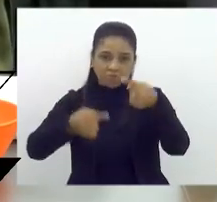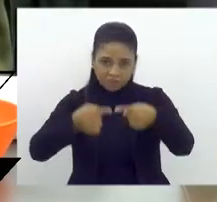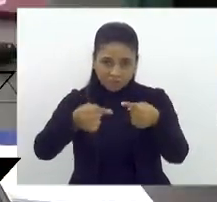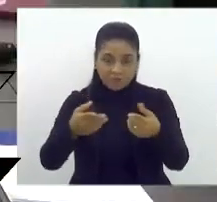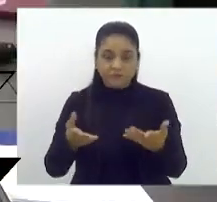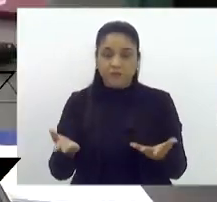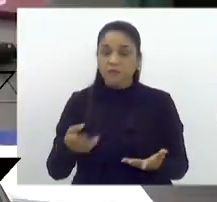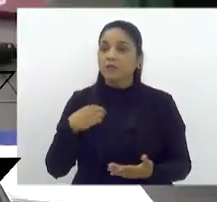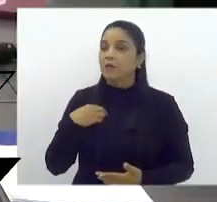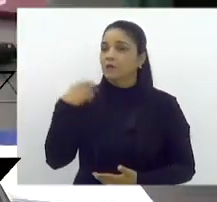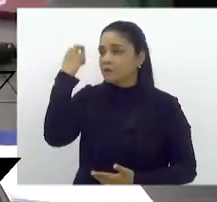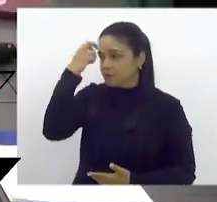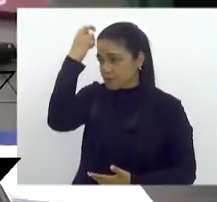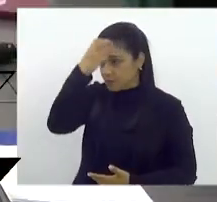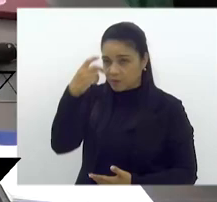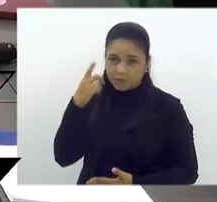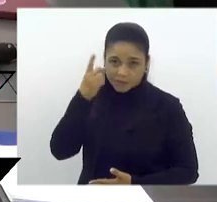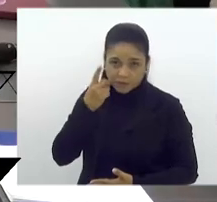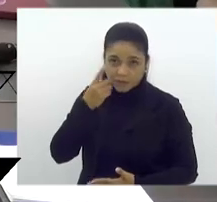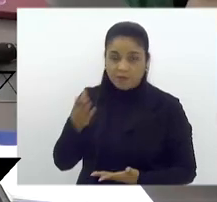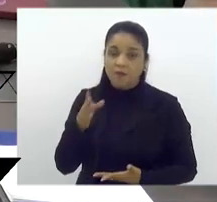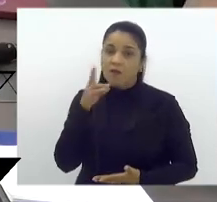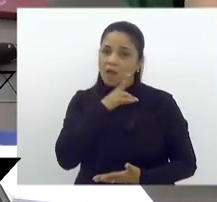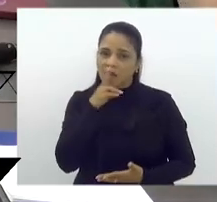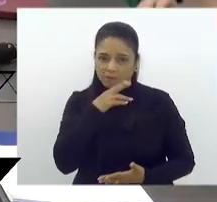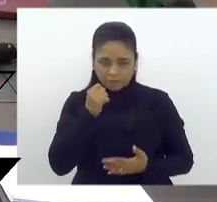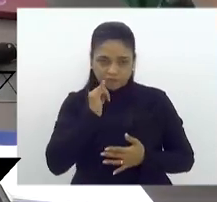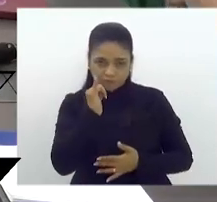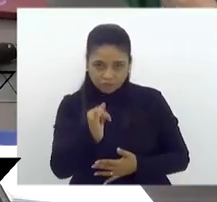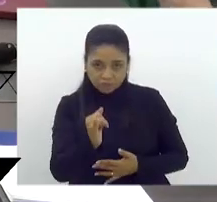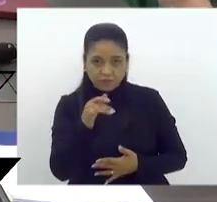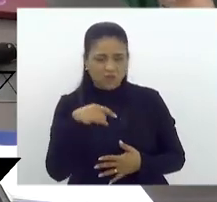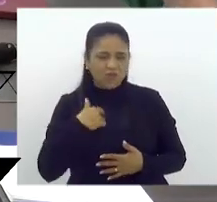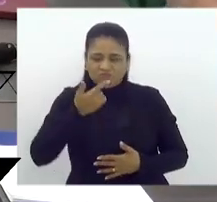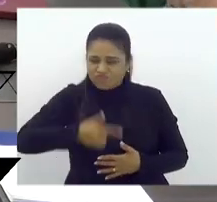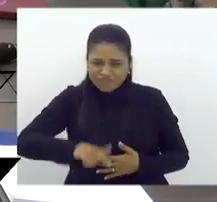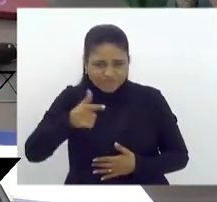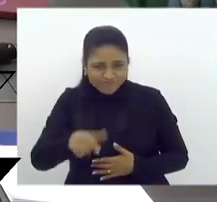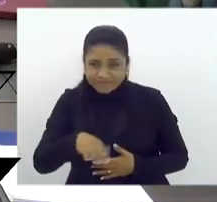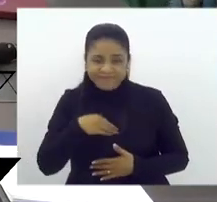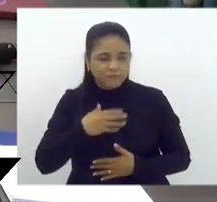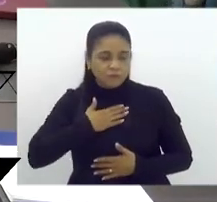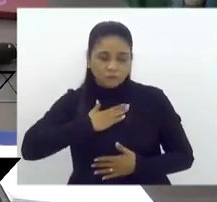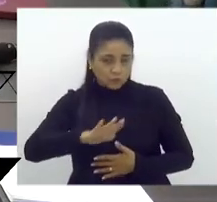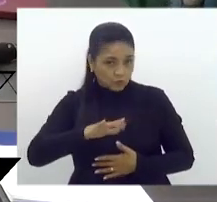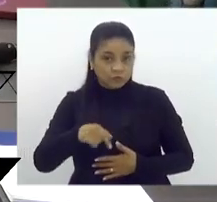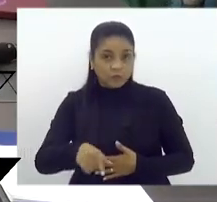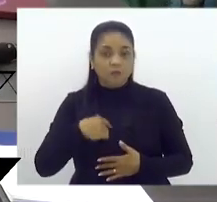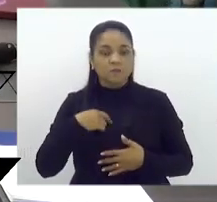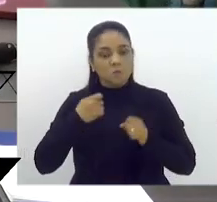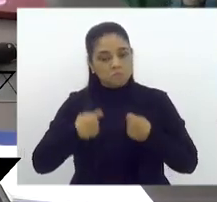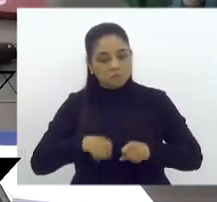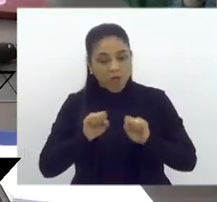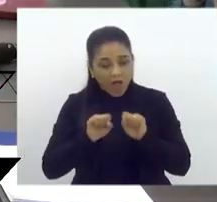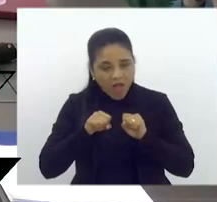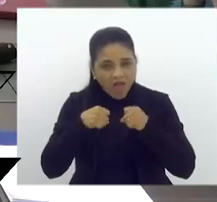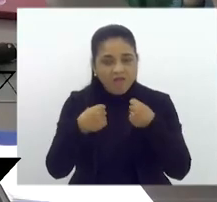Verônica Lima. Presidente, muito rapidamente, eu não gosto muito de ser repetitiva, mas eu acho importante reforçar aspectos